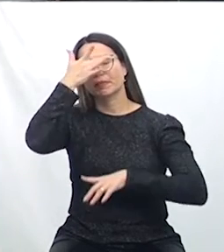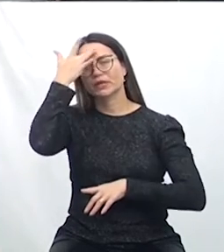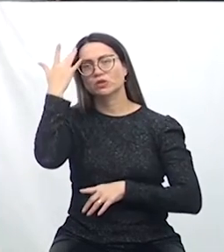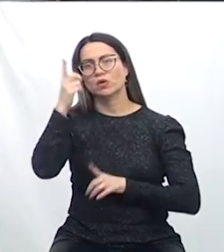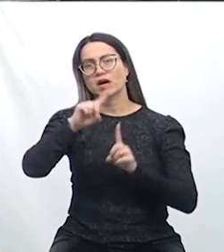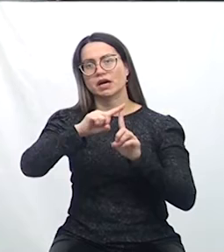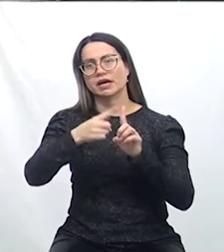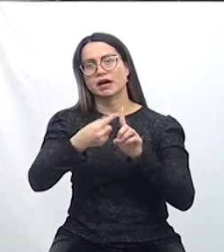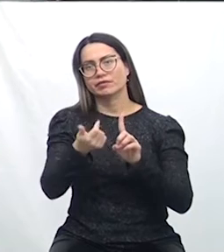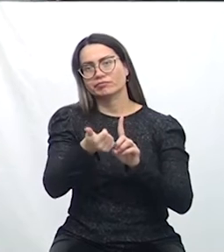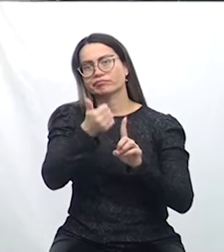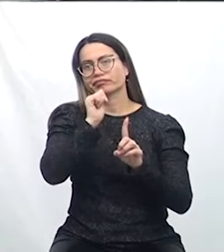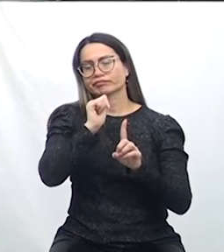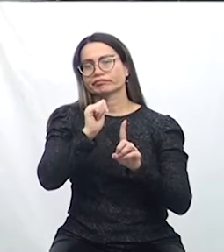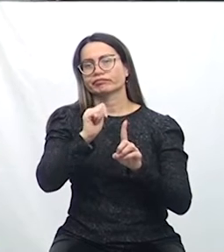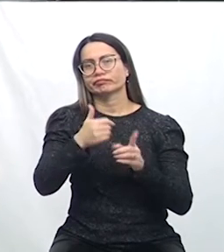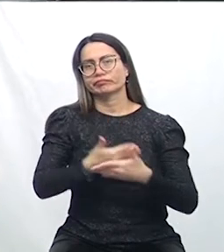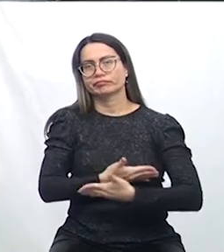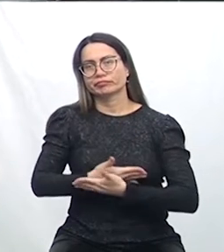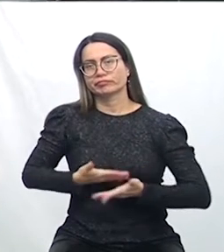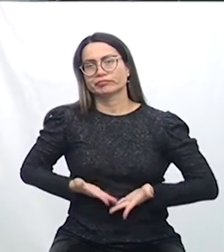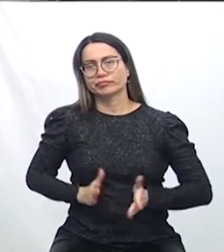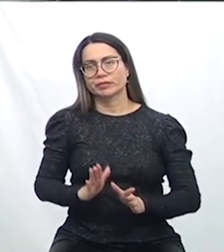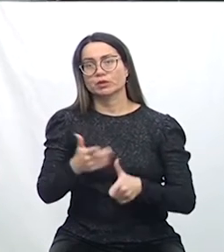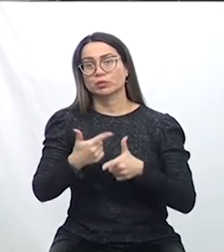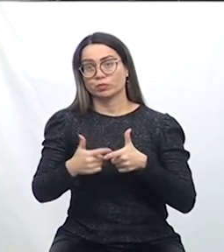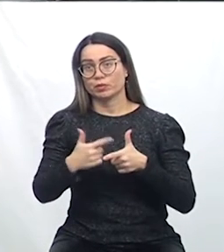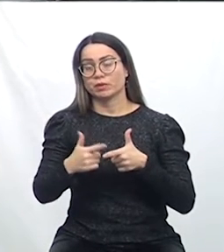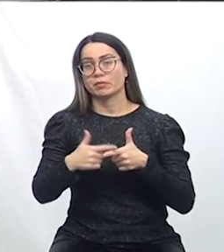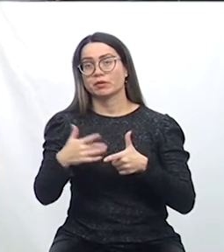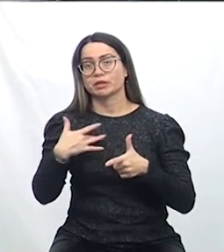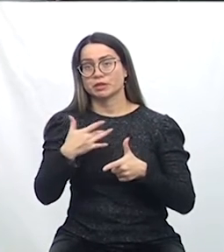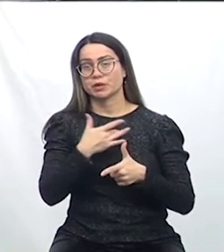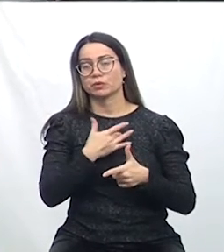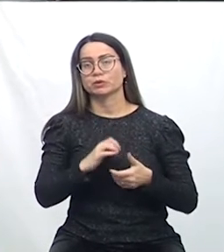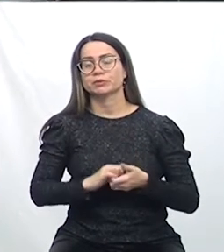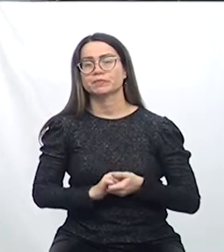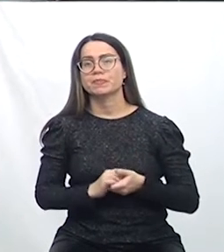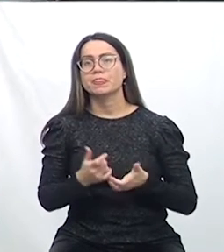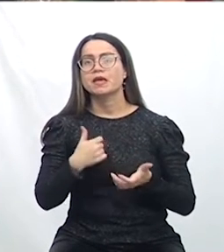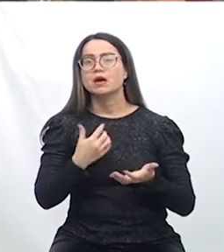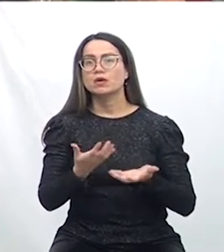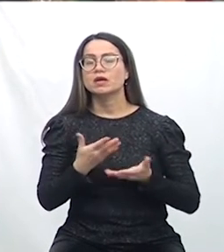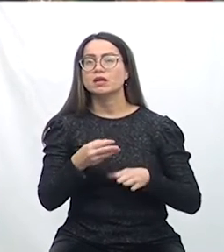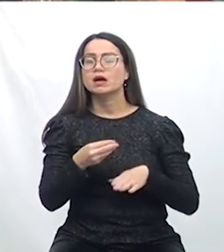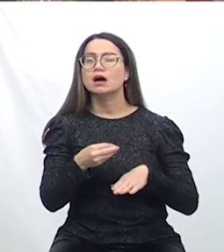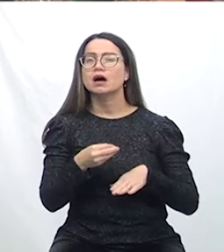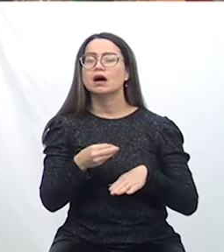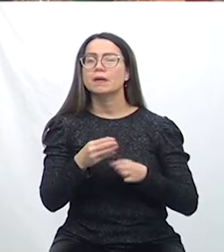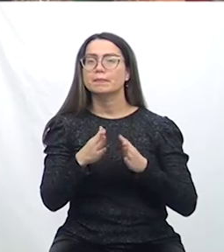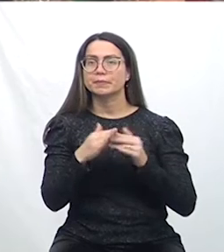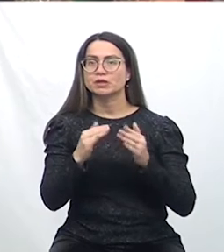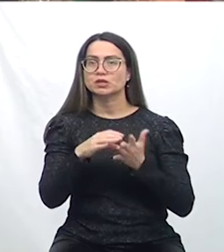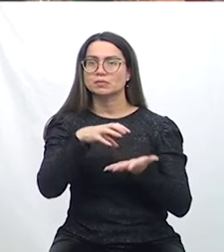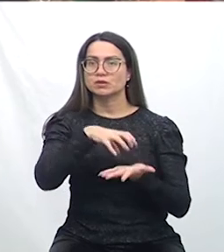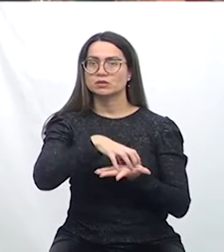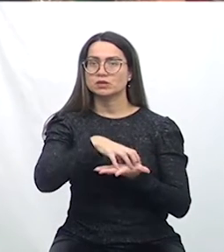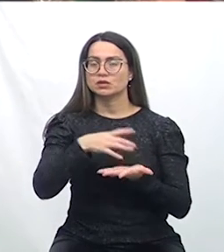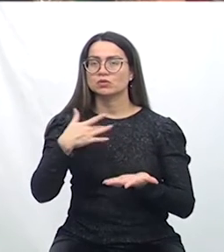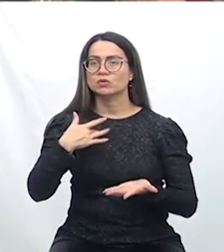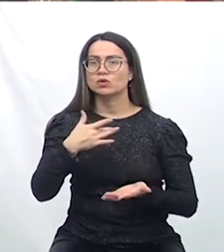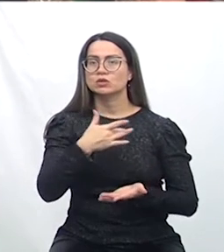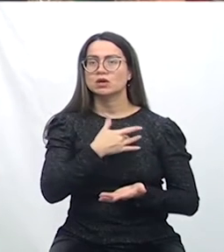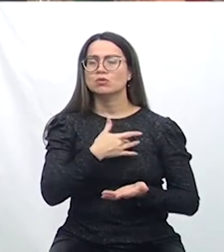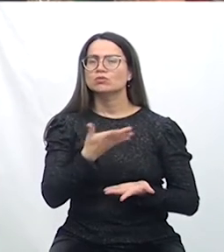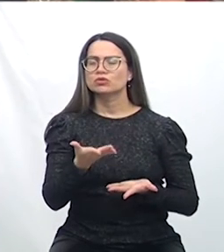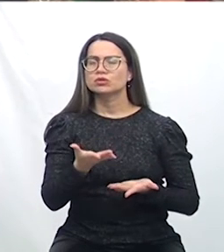sugerir, né, que as equipes de saúde, das unidades básicas de saúde, possam estar se preparando, né,